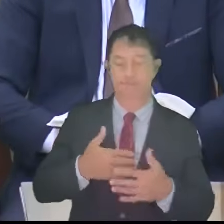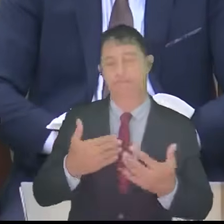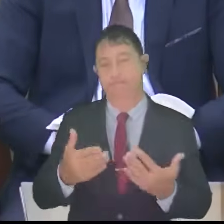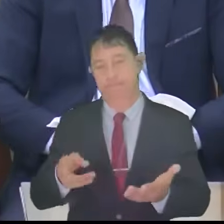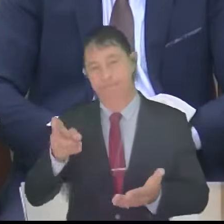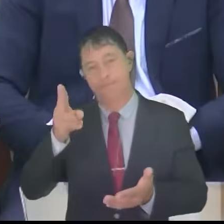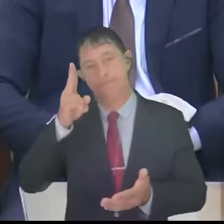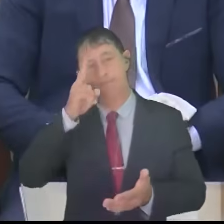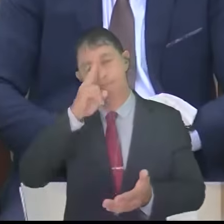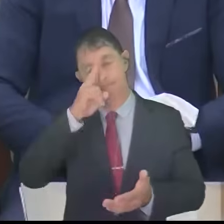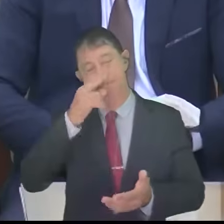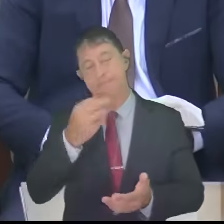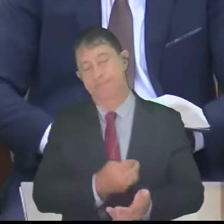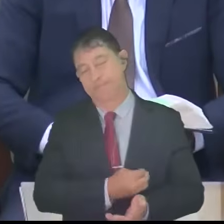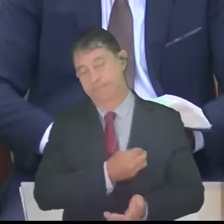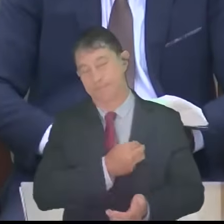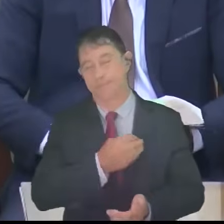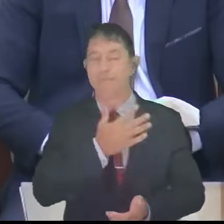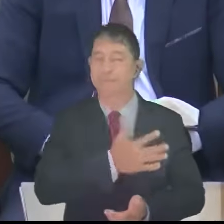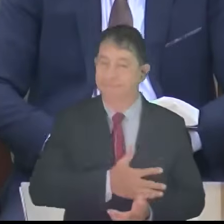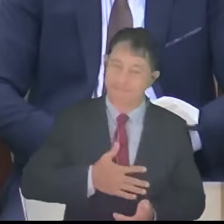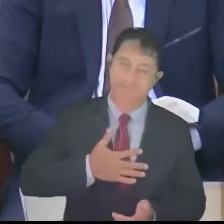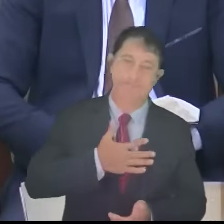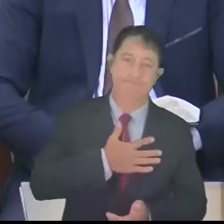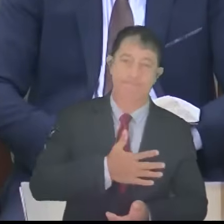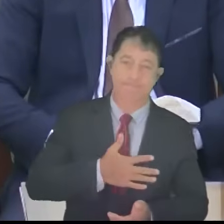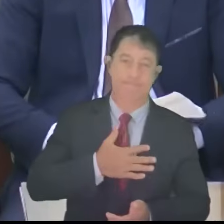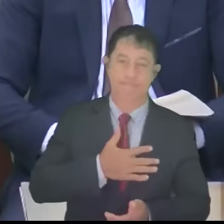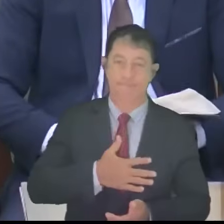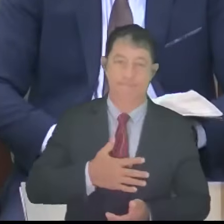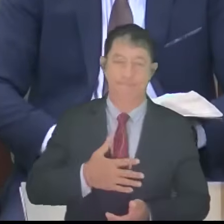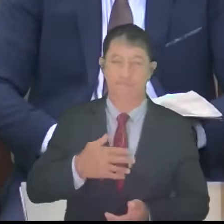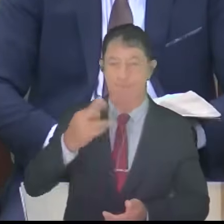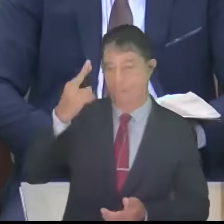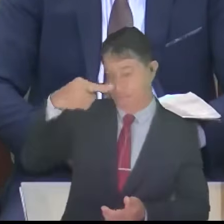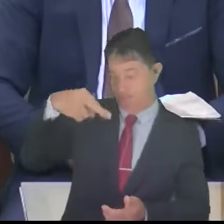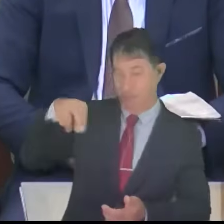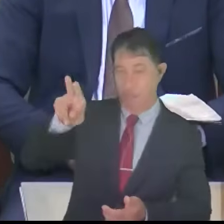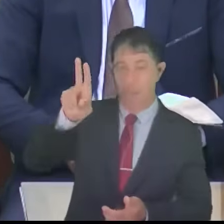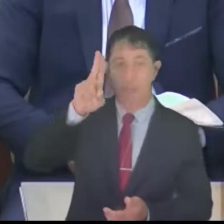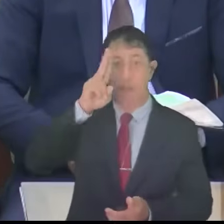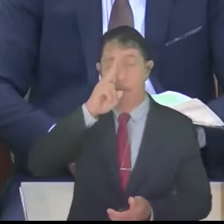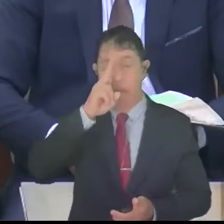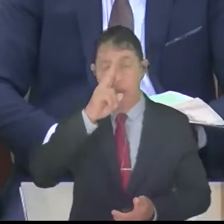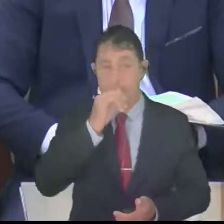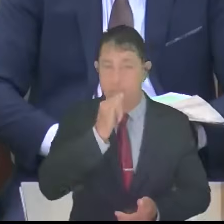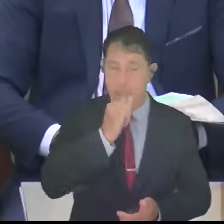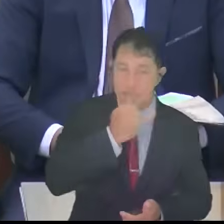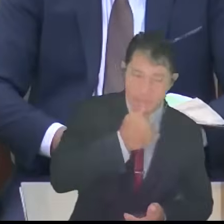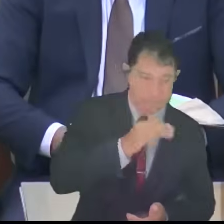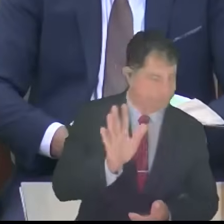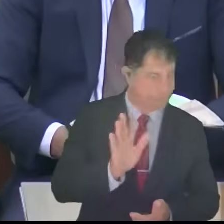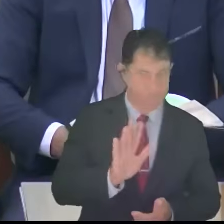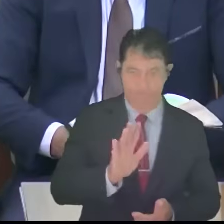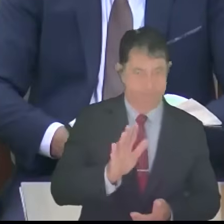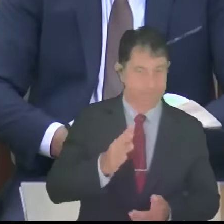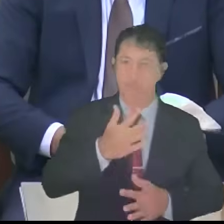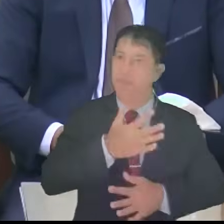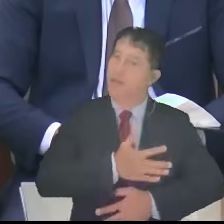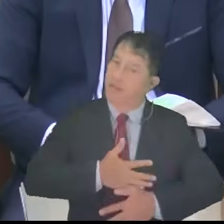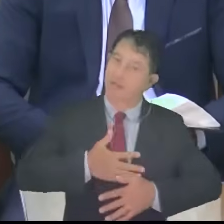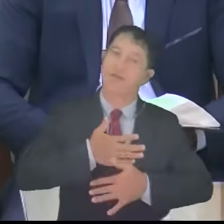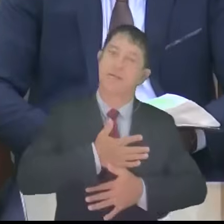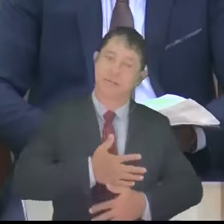vive alegre. A religião cristã não é a religião da tristeza. A religião cristã não é a religião